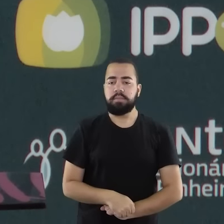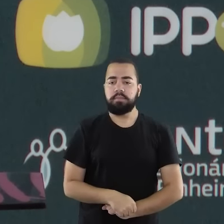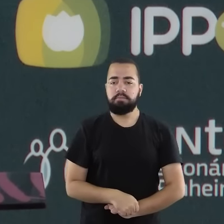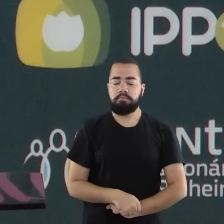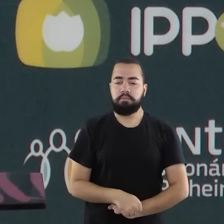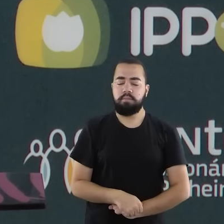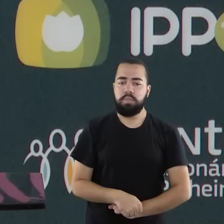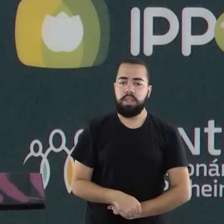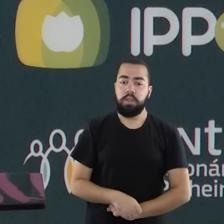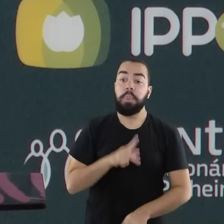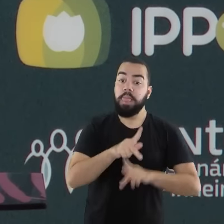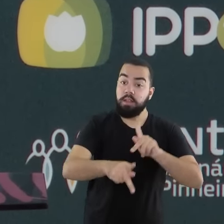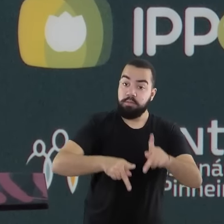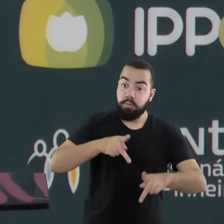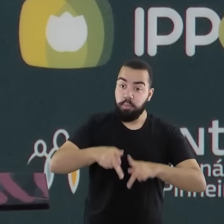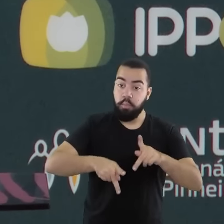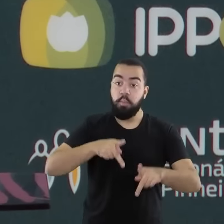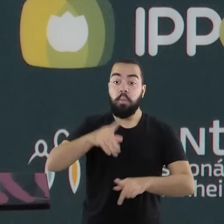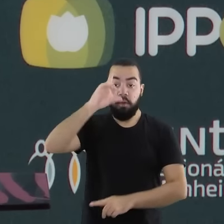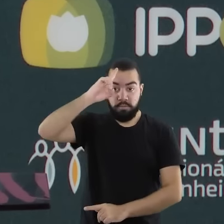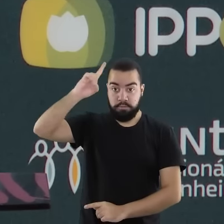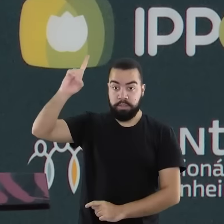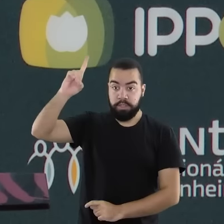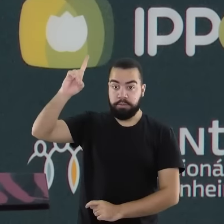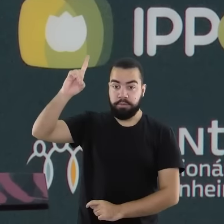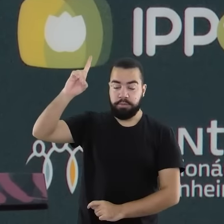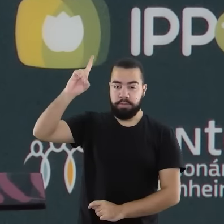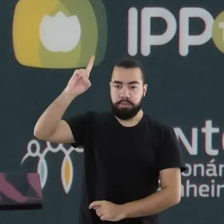nesse texto é que esse povo de Deus,